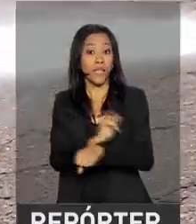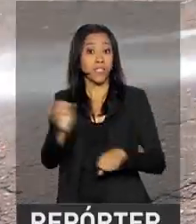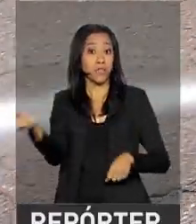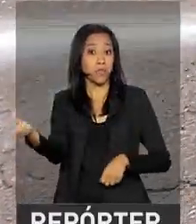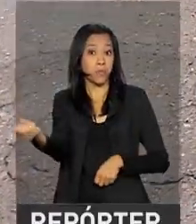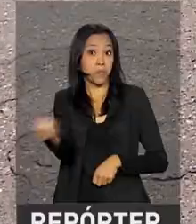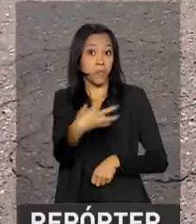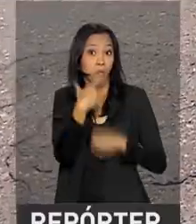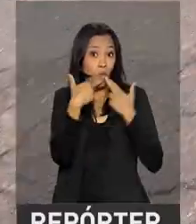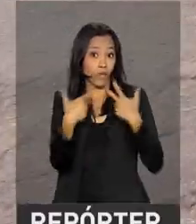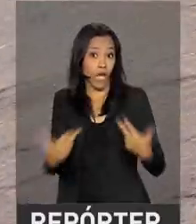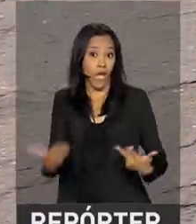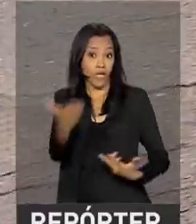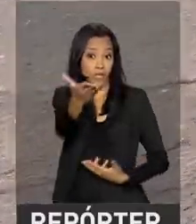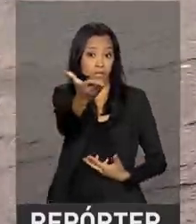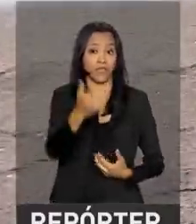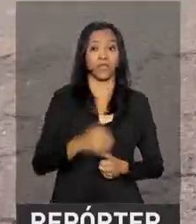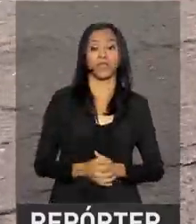ar comprimido.